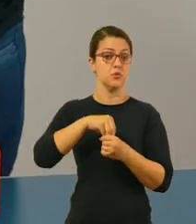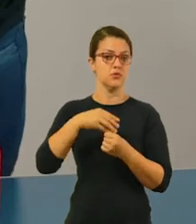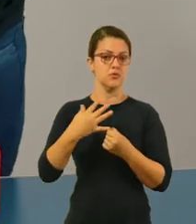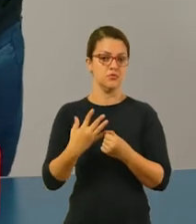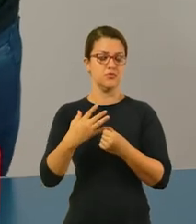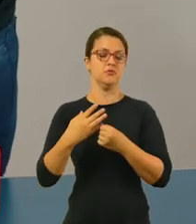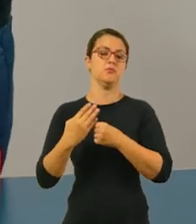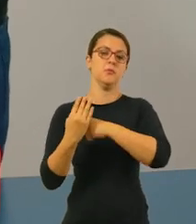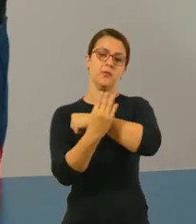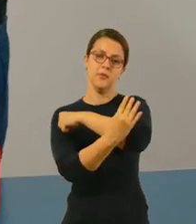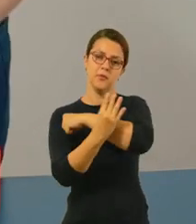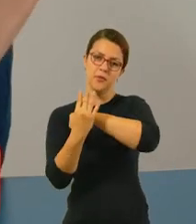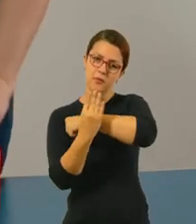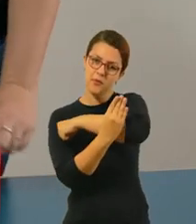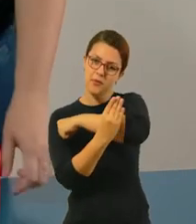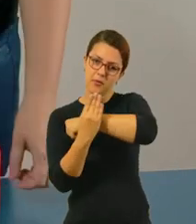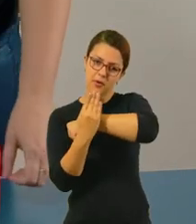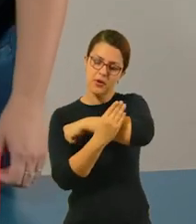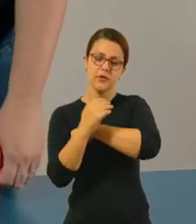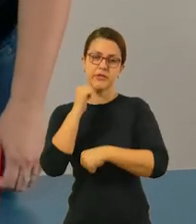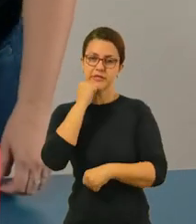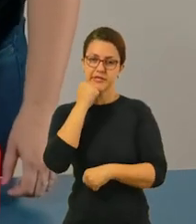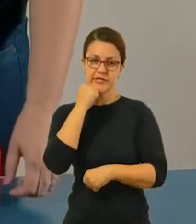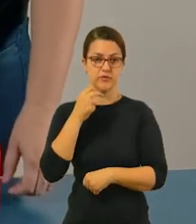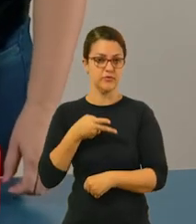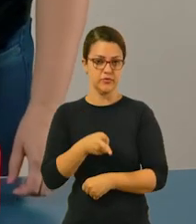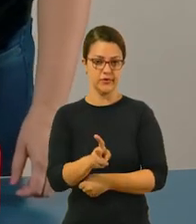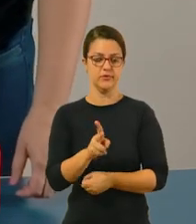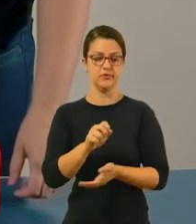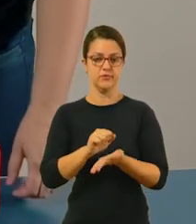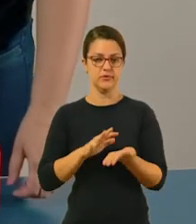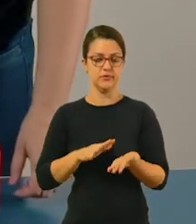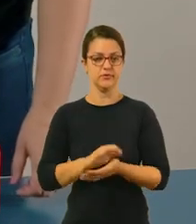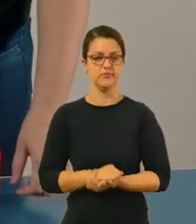ao conteúdo bairro, tá bom? Em ciências.